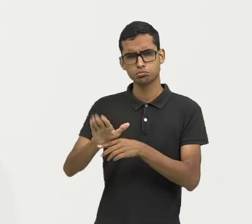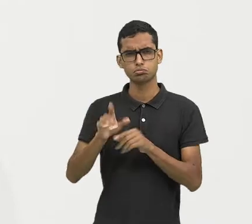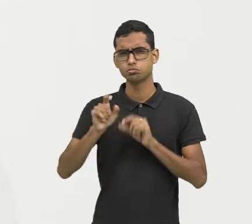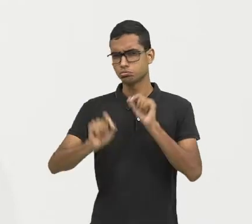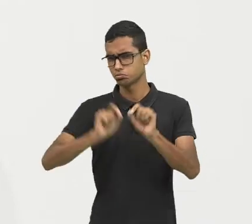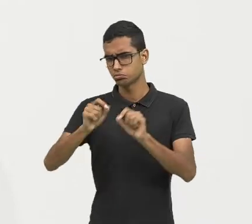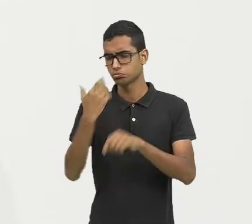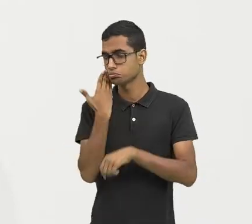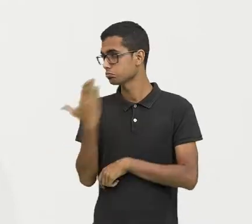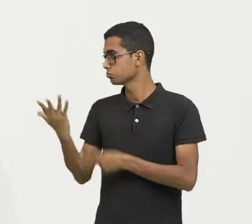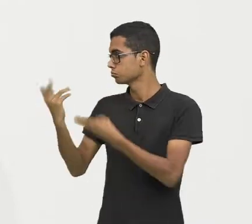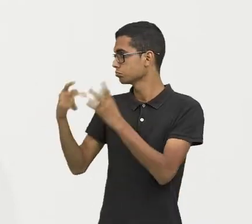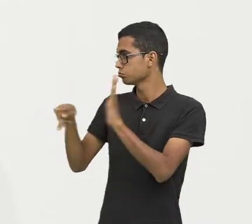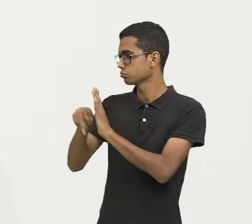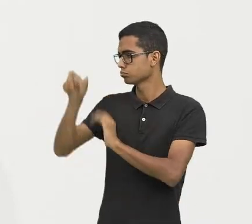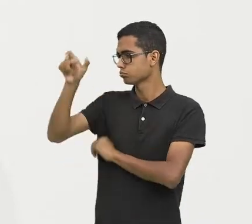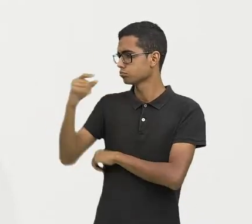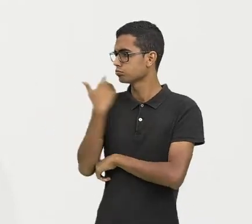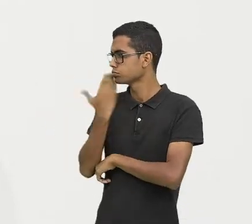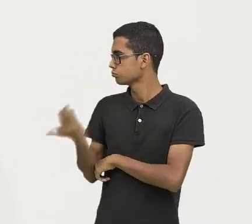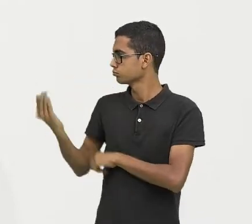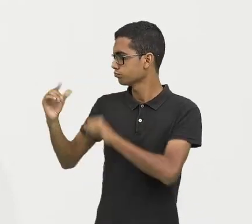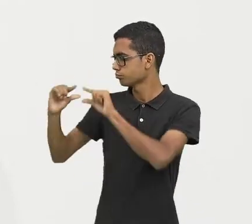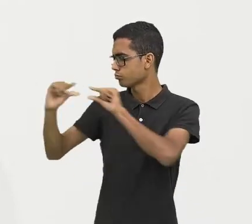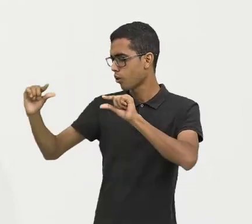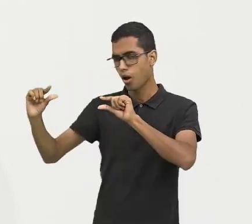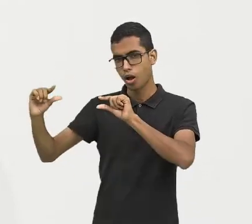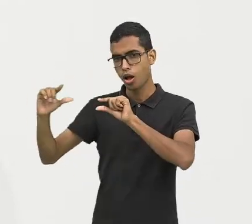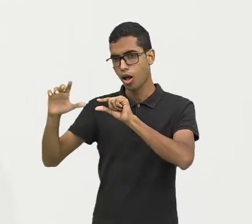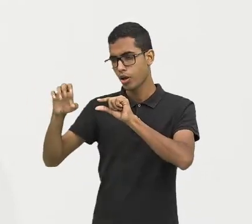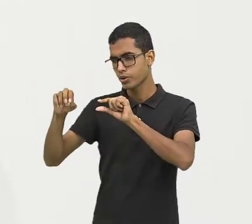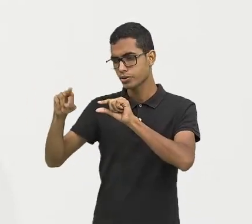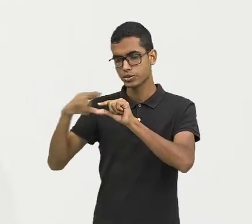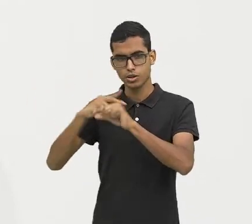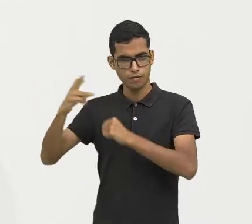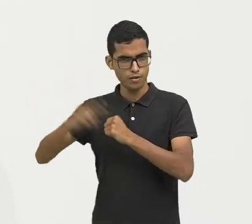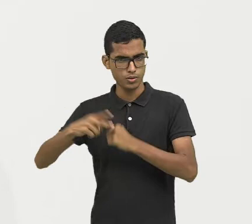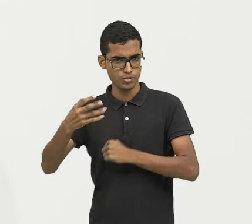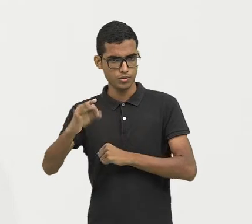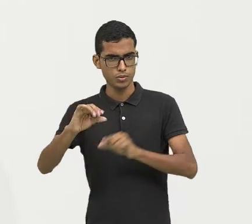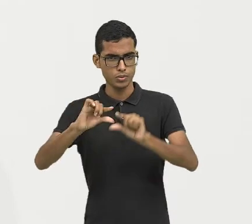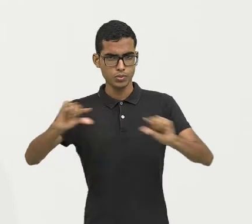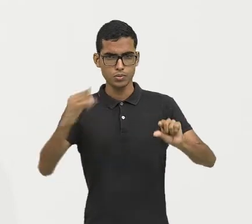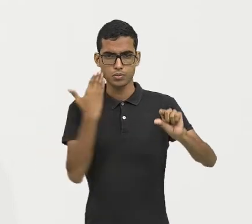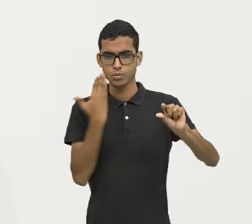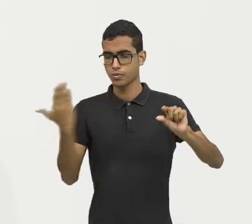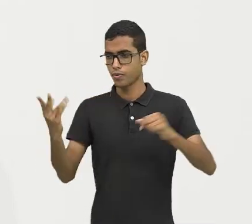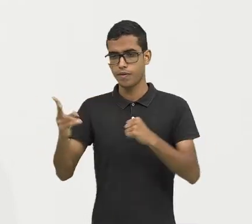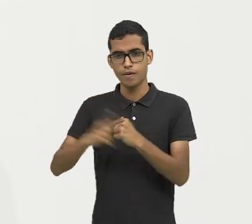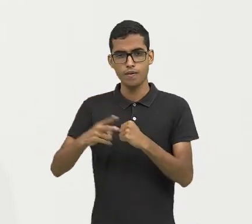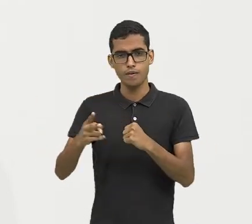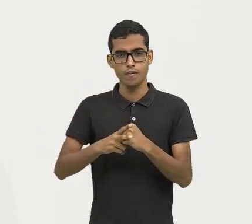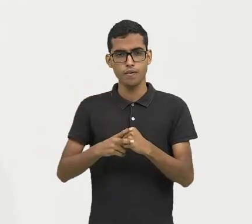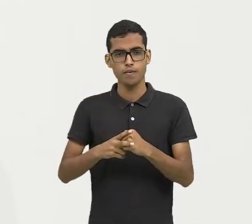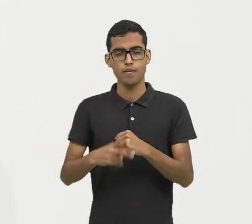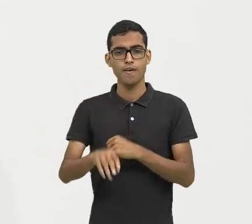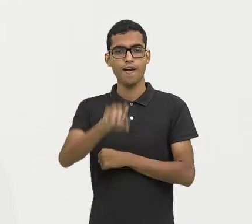oração? Perceba que a oração é todo enunciado que possui verbo, certo? Observem aqui que o nosso verbo é o